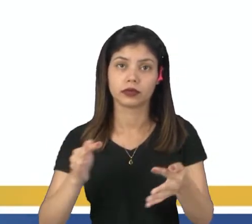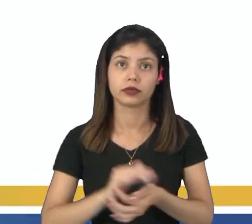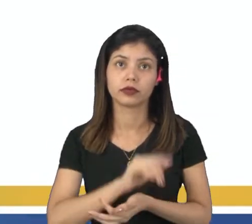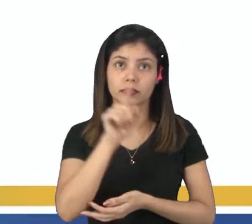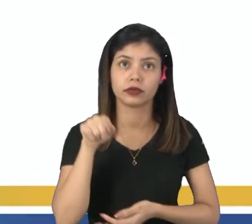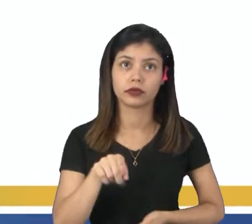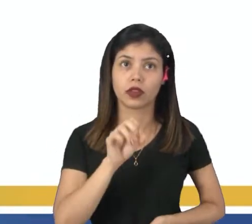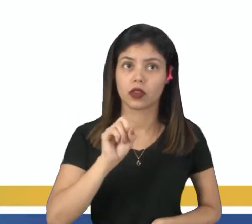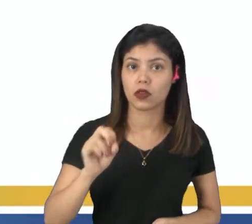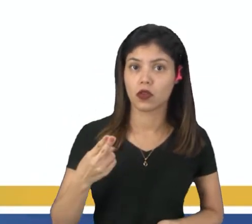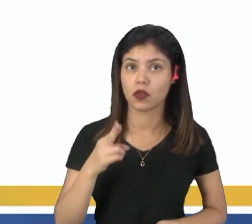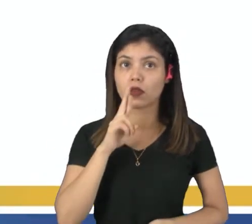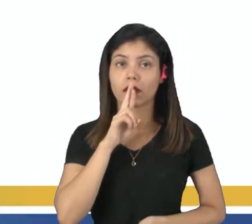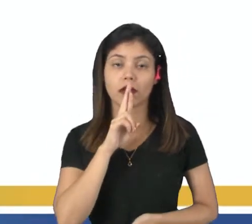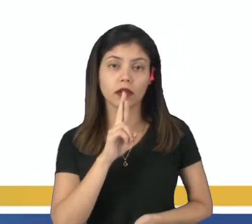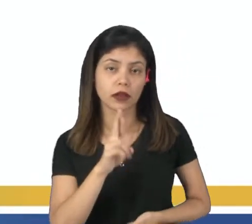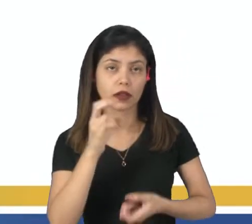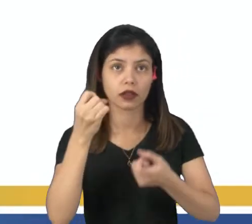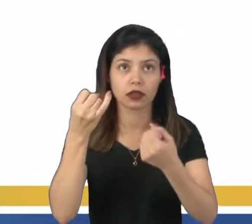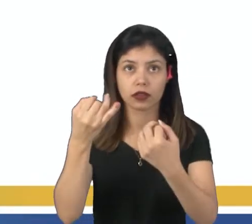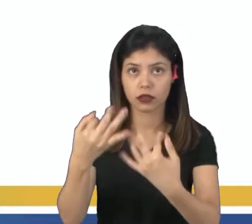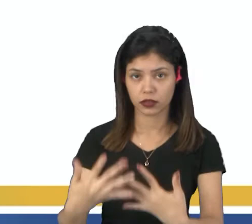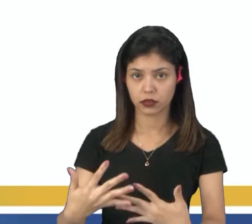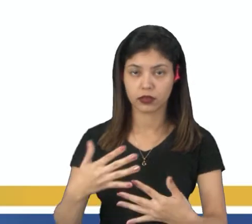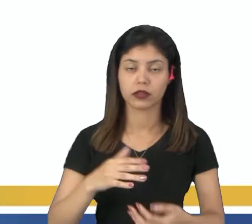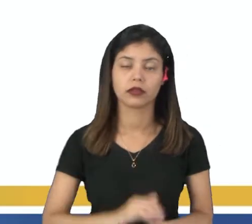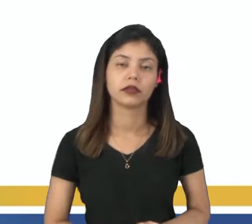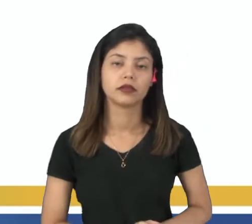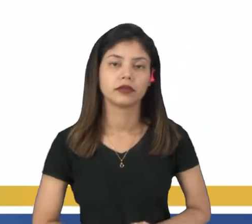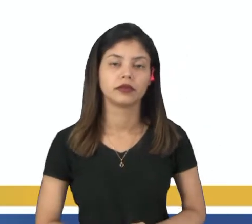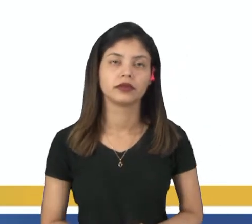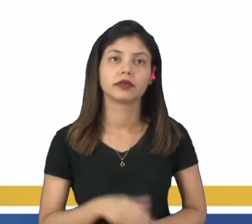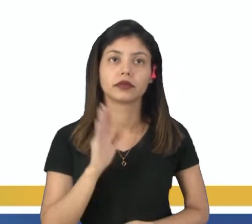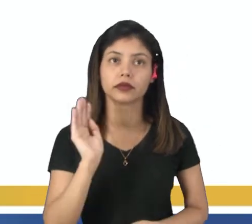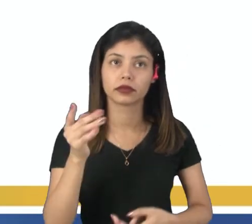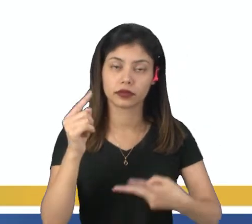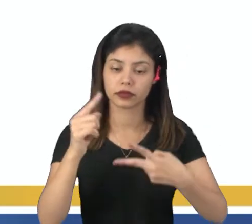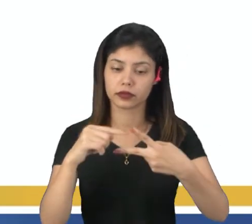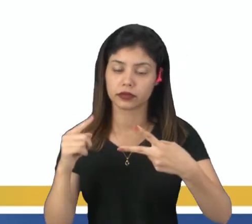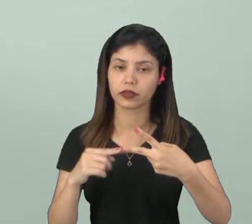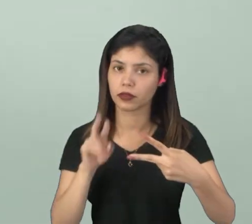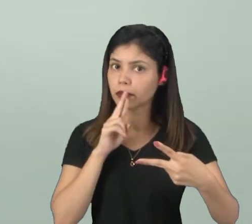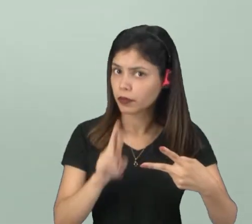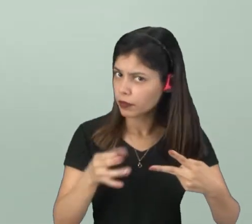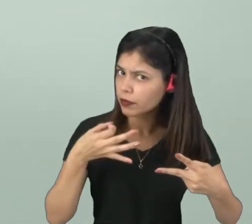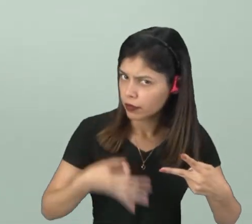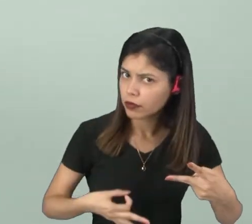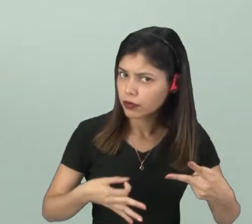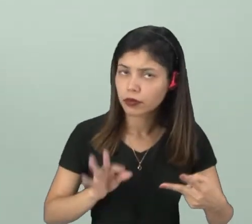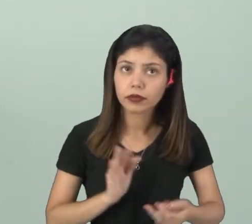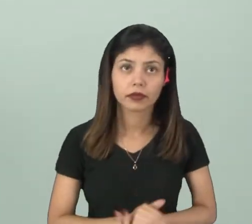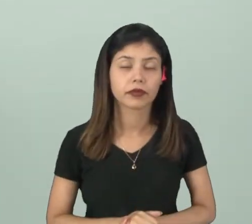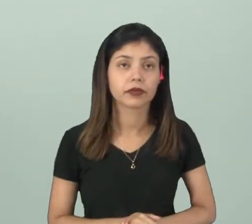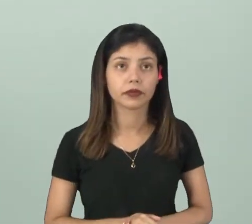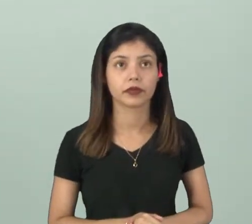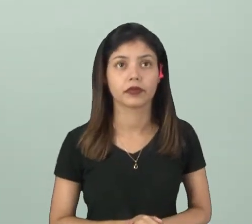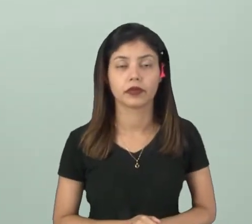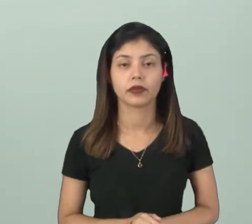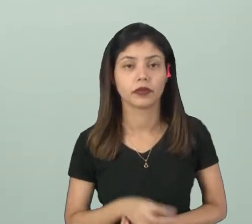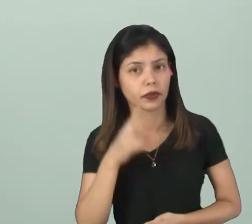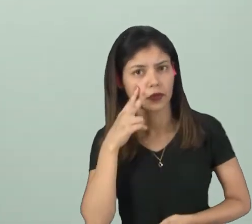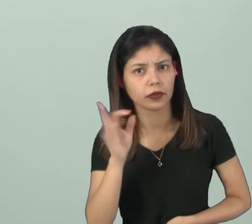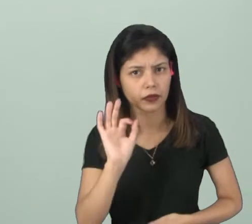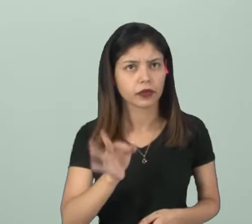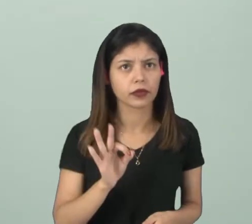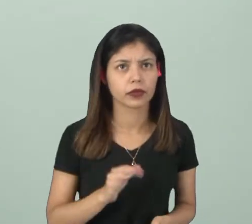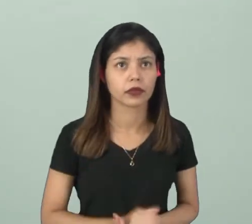usado em respostas e explicações. Vejam que nós temos já dicas suficientes para respondermos. Vamos ver se você